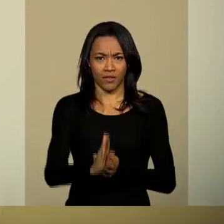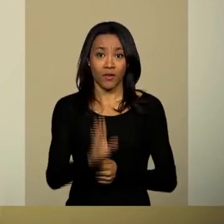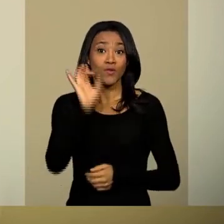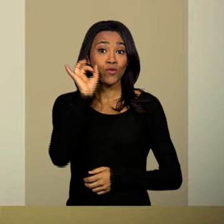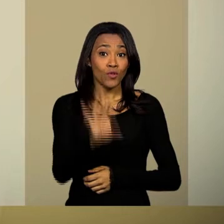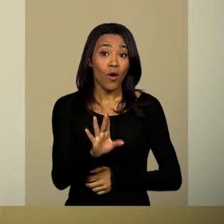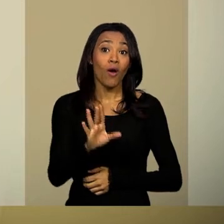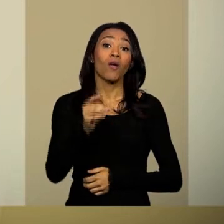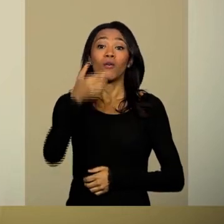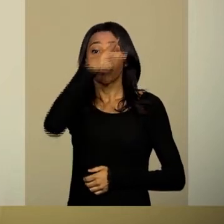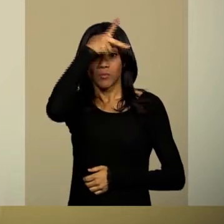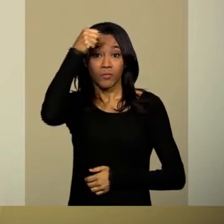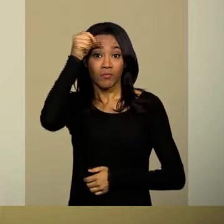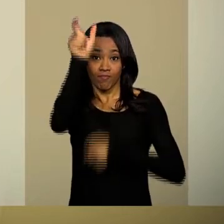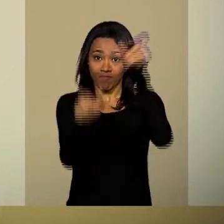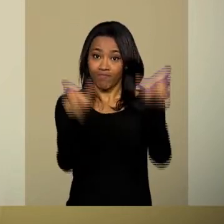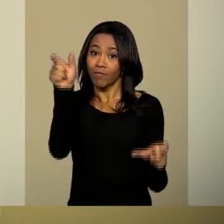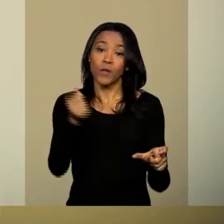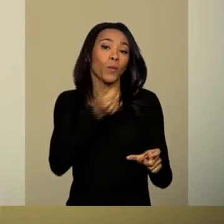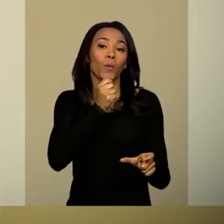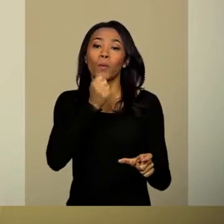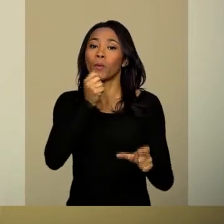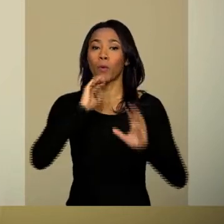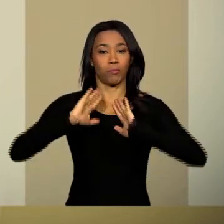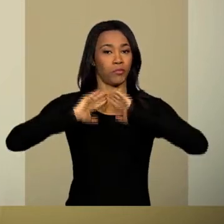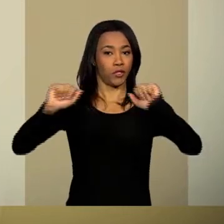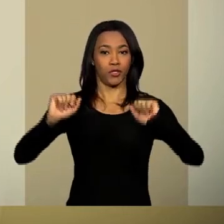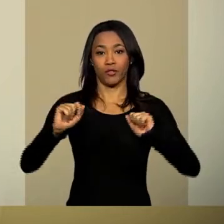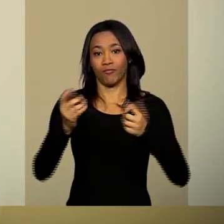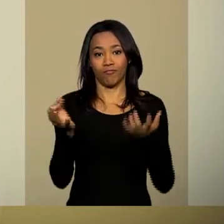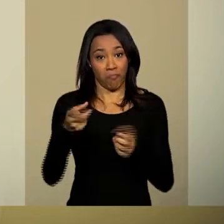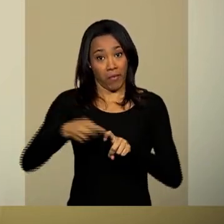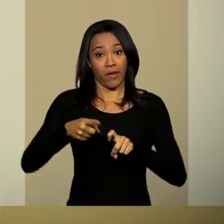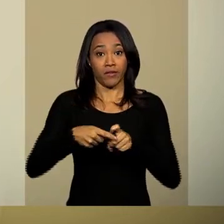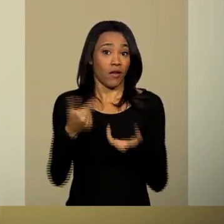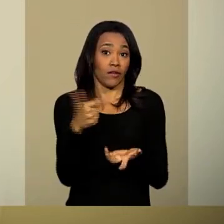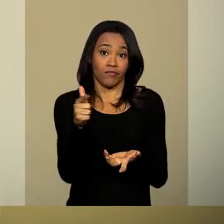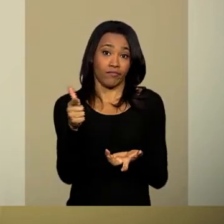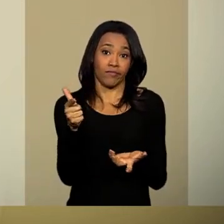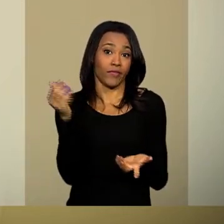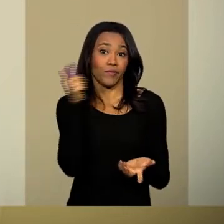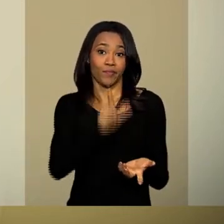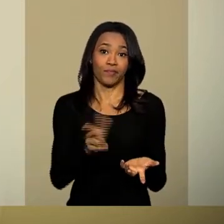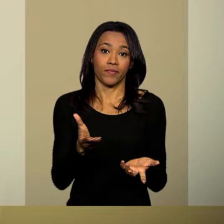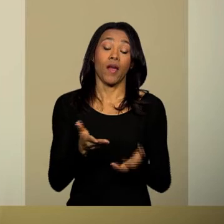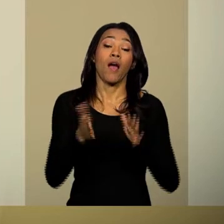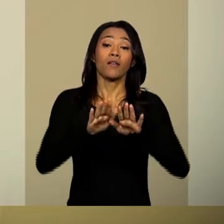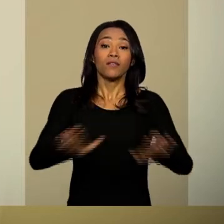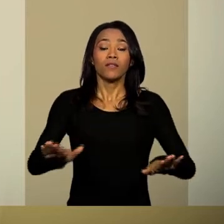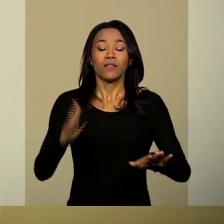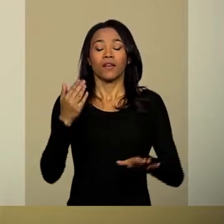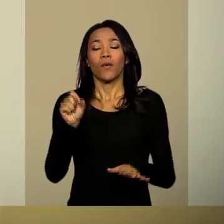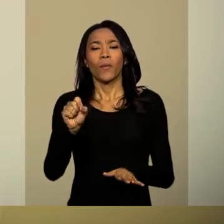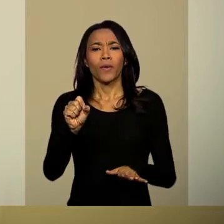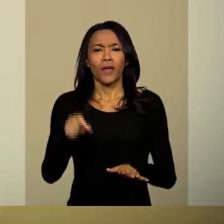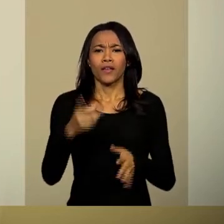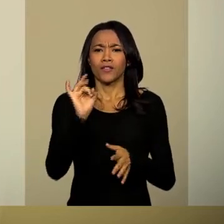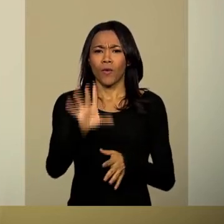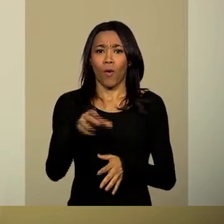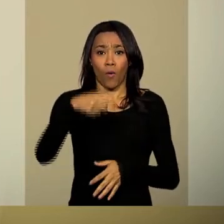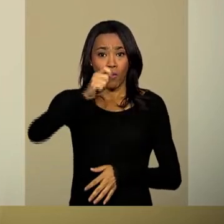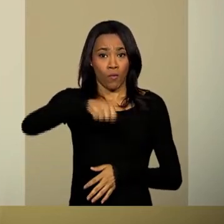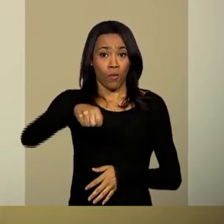só os prefeitos que não pediram não solicitaram médicos é que não receberam assim Luciano em apenas